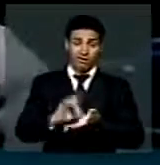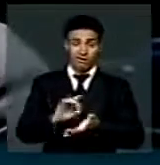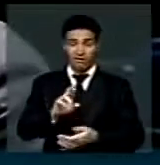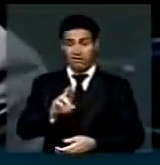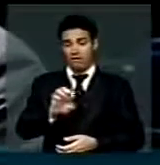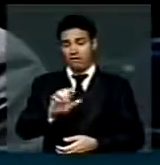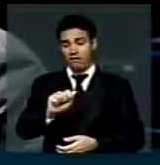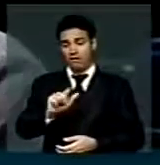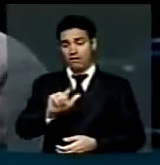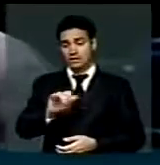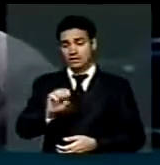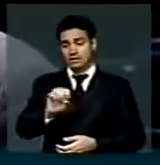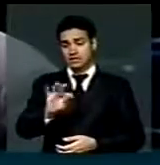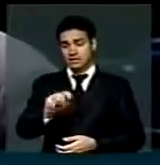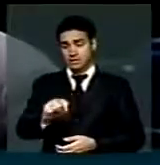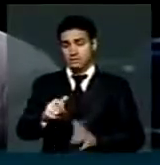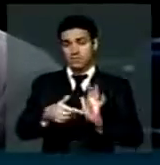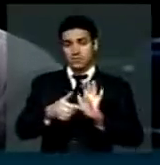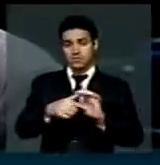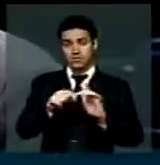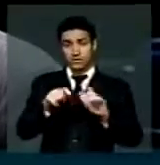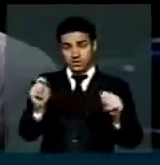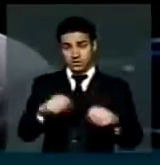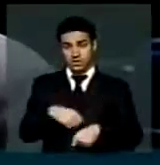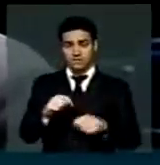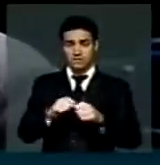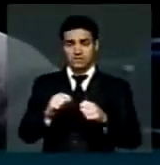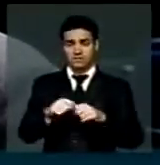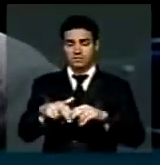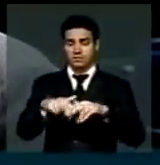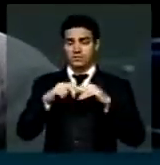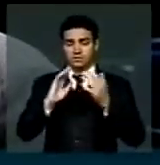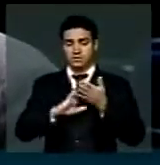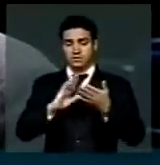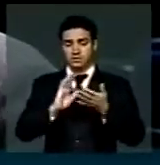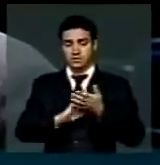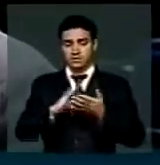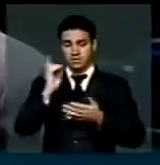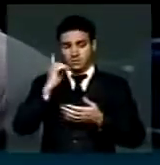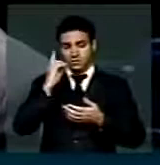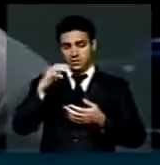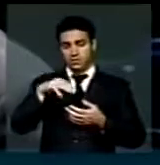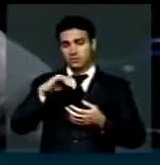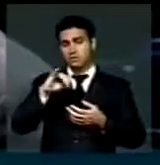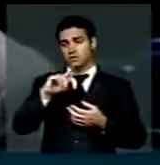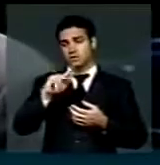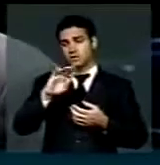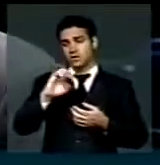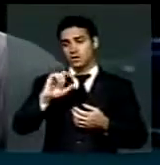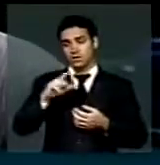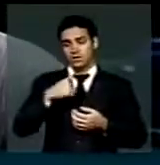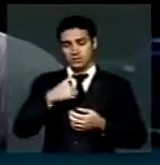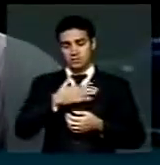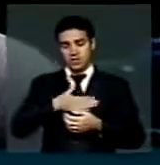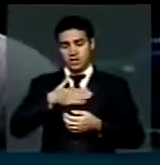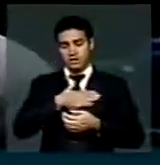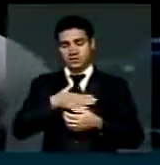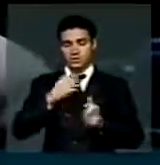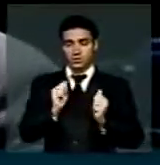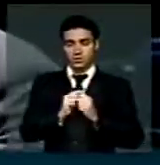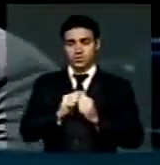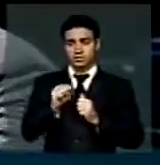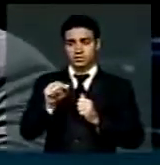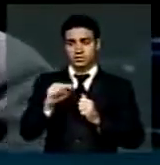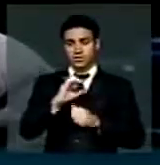retrate aquilo que é possível ser feito por isso eu quero parabenizá-lo Deputado Miguel Corrêa que eu tive prazer de estar com você em comissões